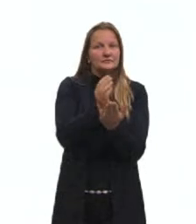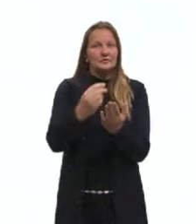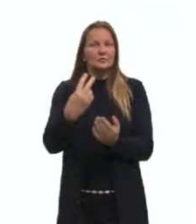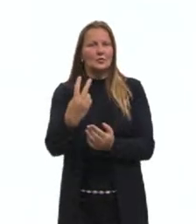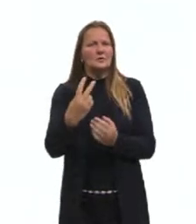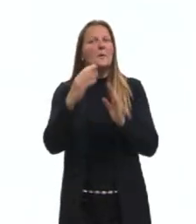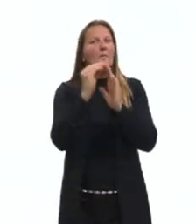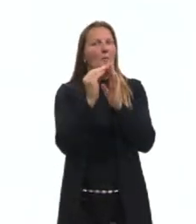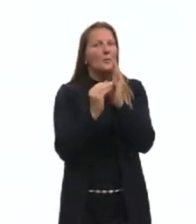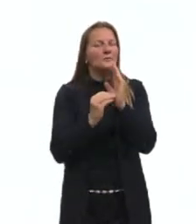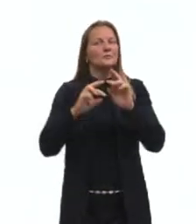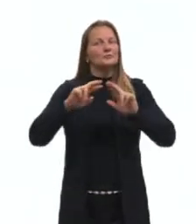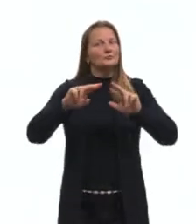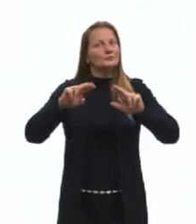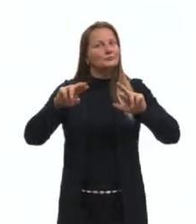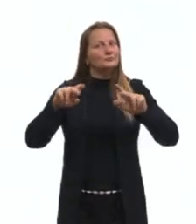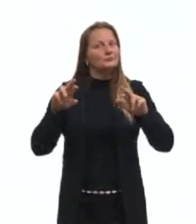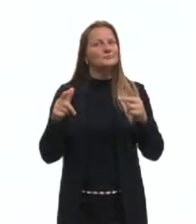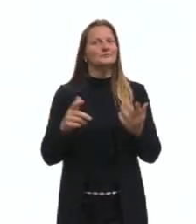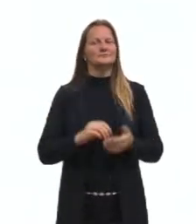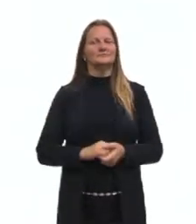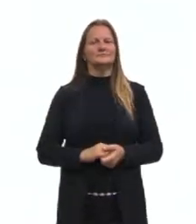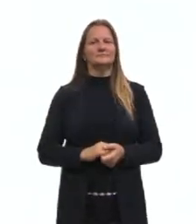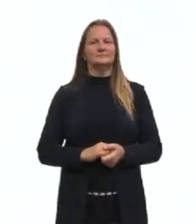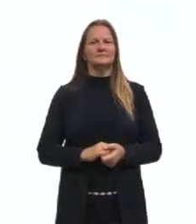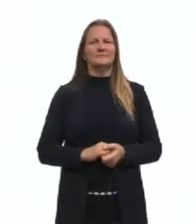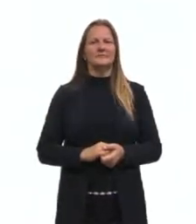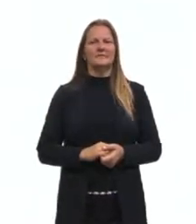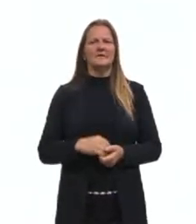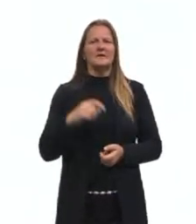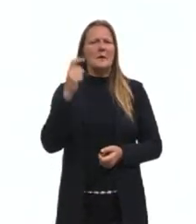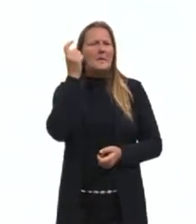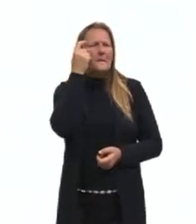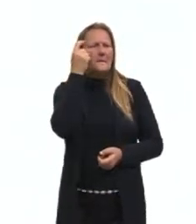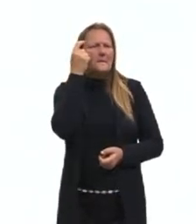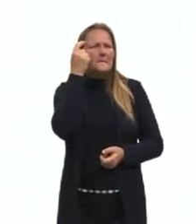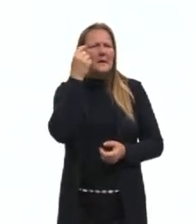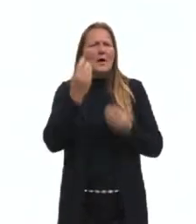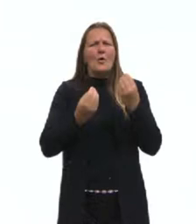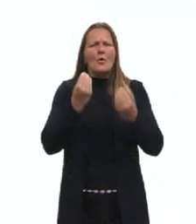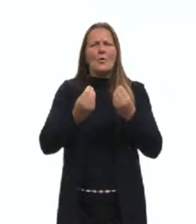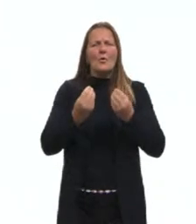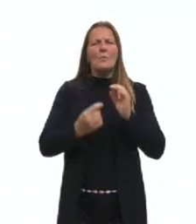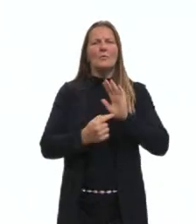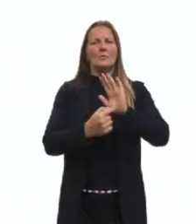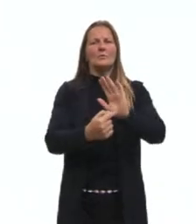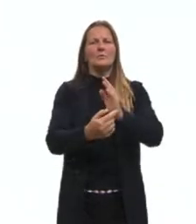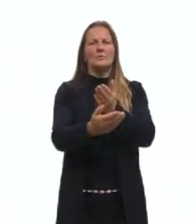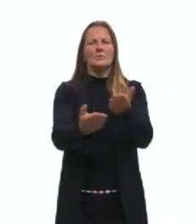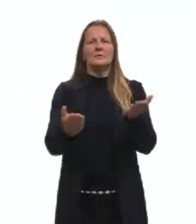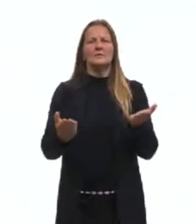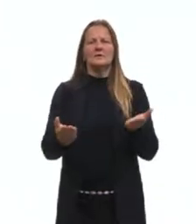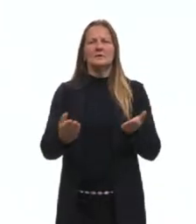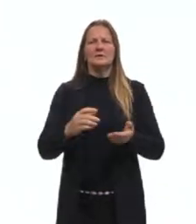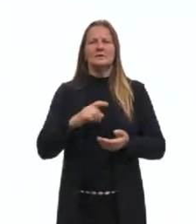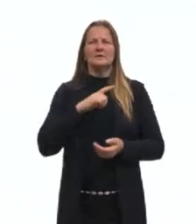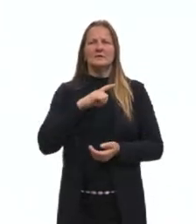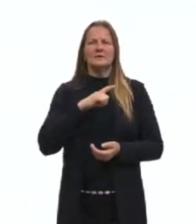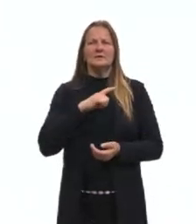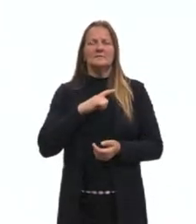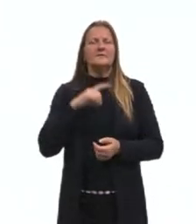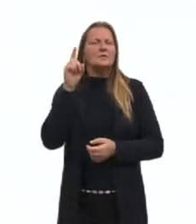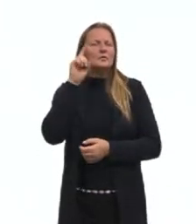de ter muitas reações orgânicas quando eu fui pensar né O que que eu podia trazer para vocês de exemplo do cotidiano